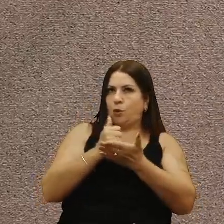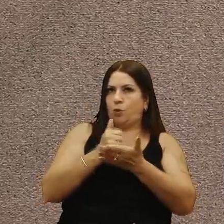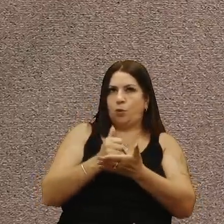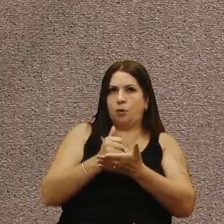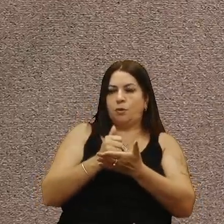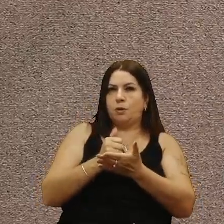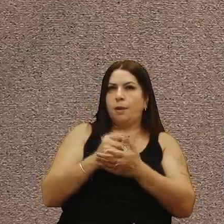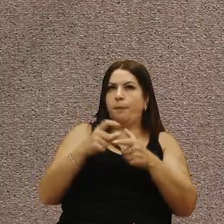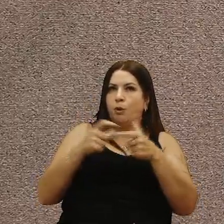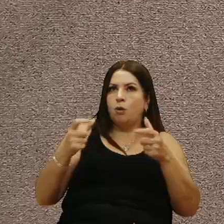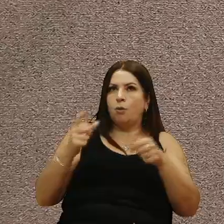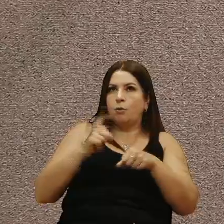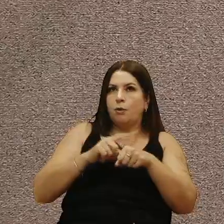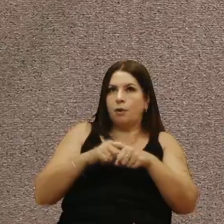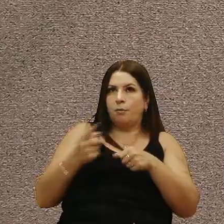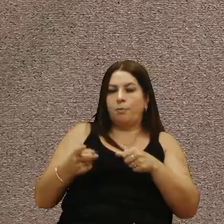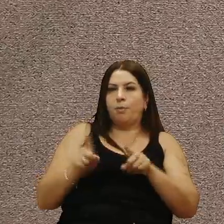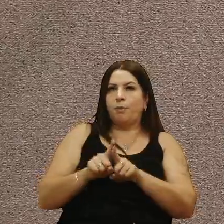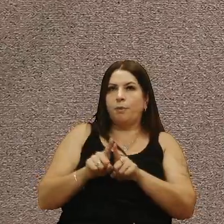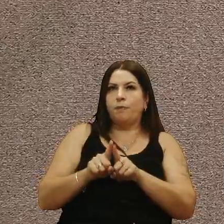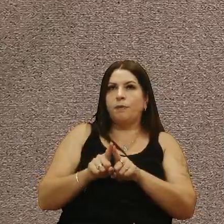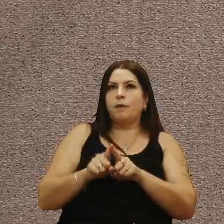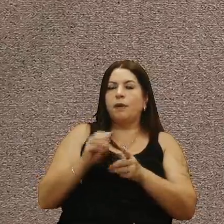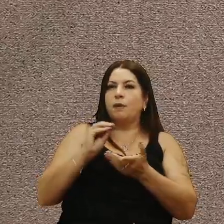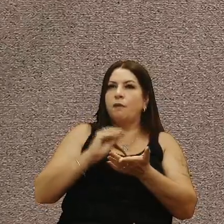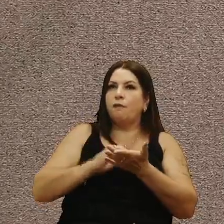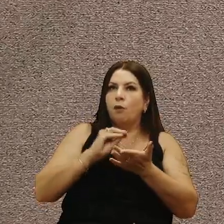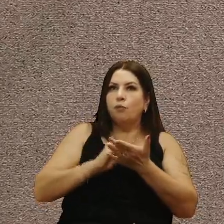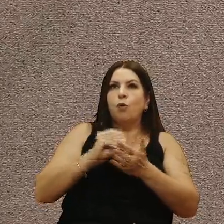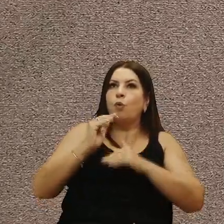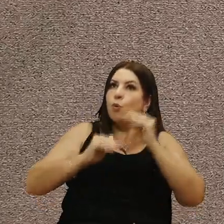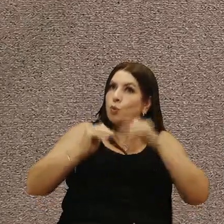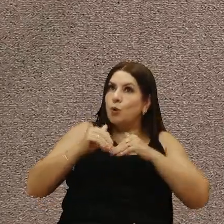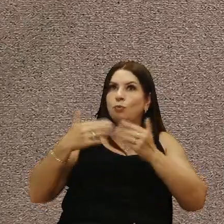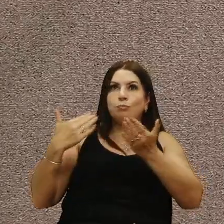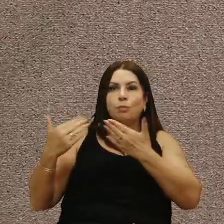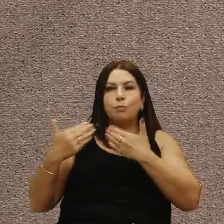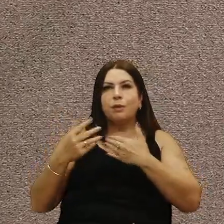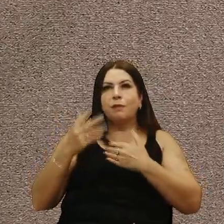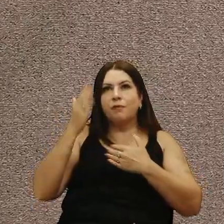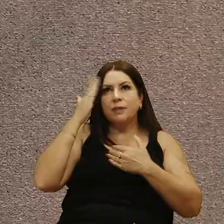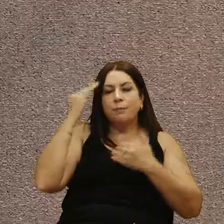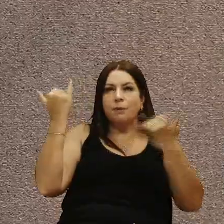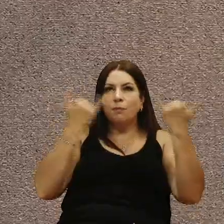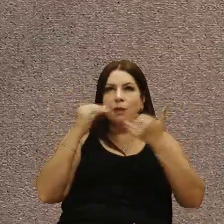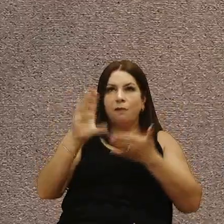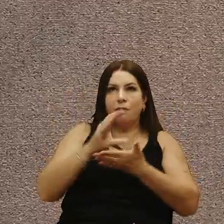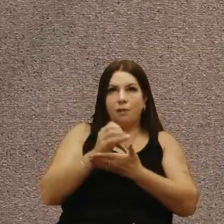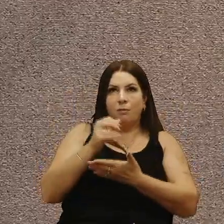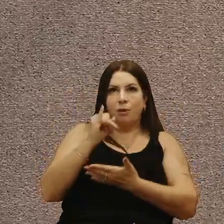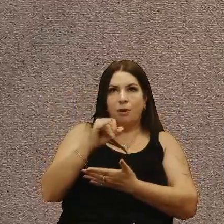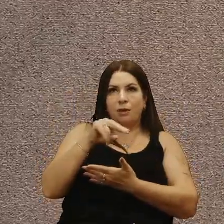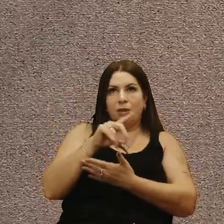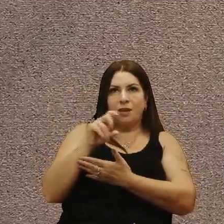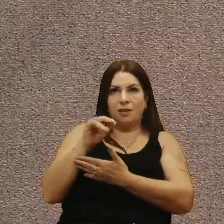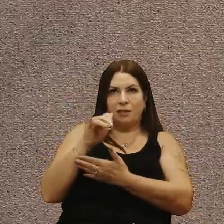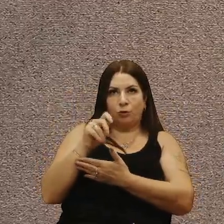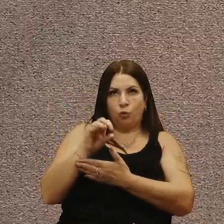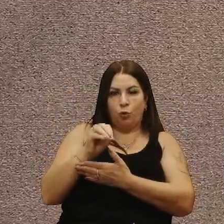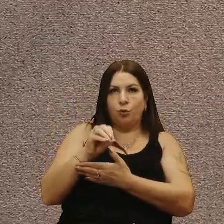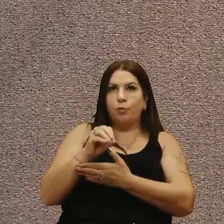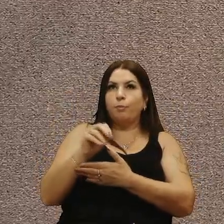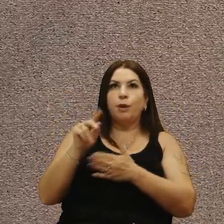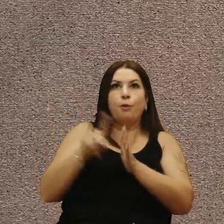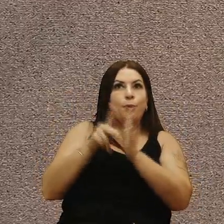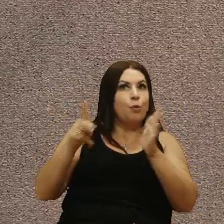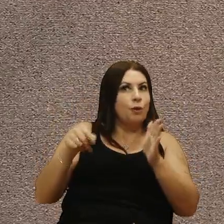passa a maior parte do tempo. A questão é, faltou construção. Eu fiquei sabendo o valor da verba indenizatória pelo jornal Pioneiro. Eu não fiquei